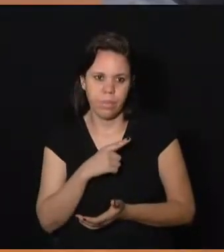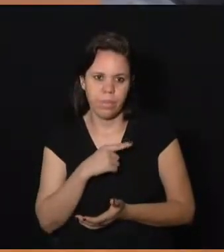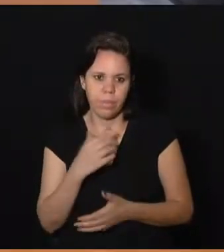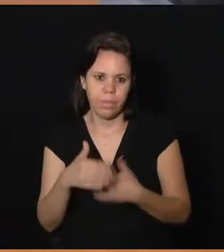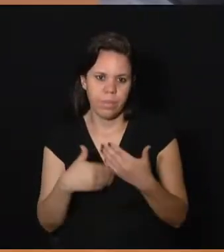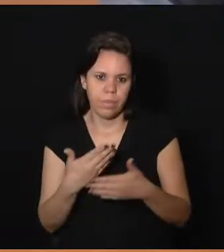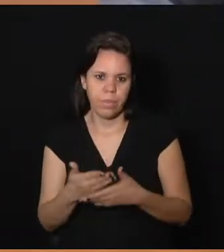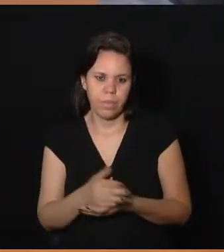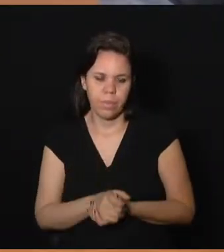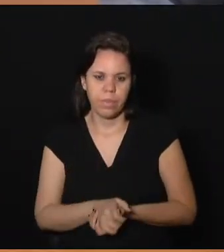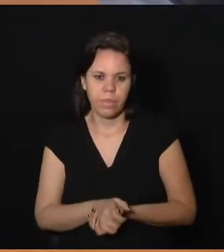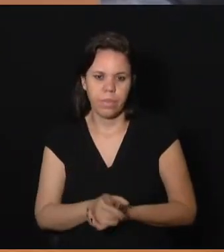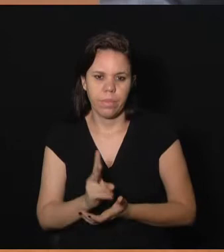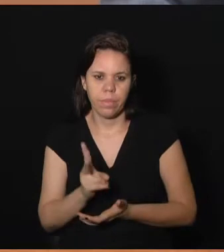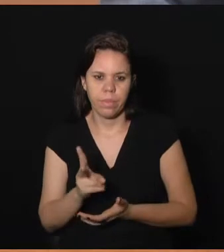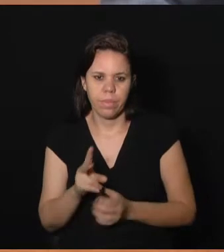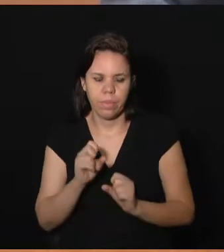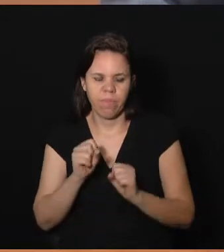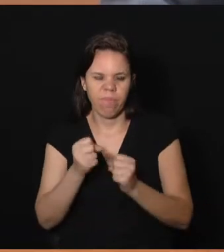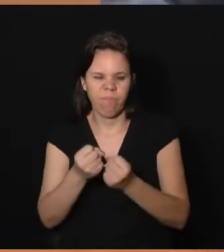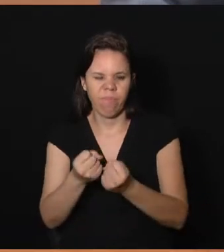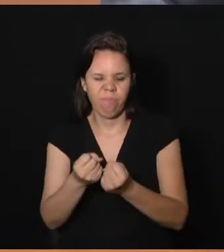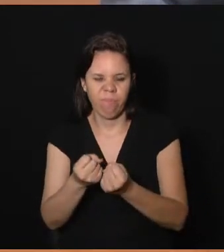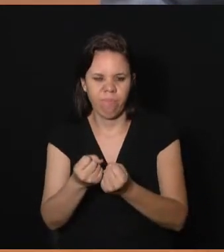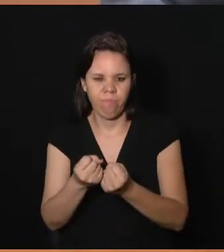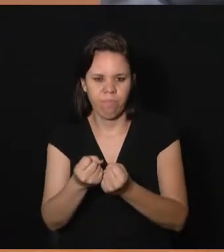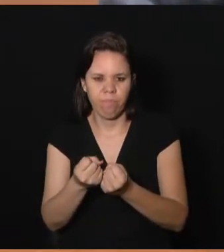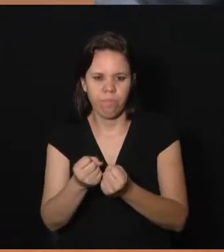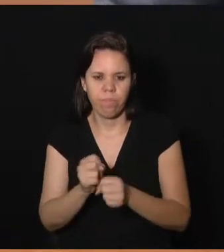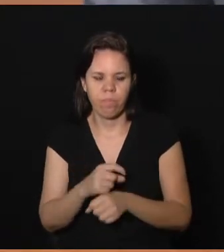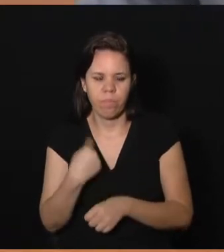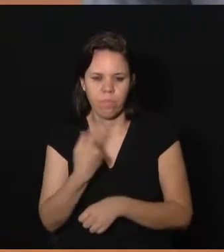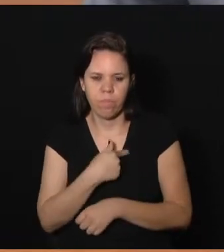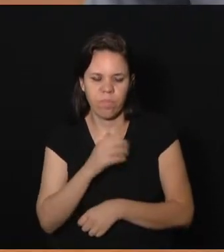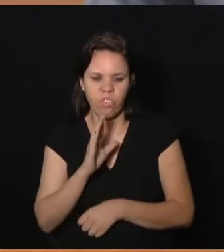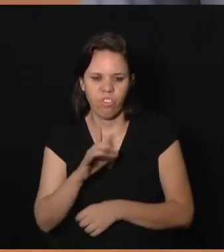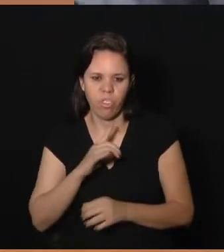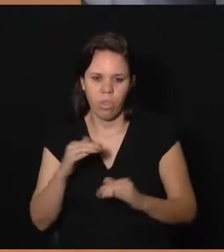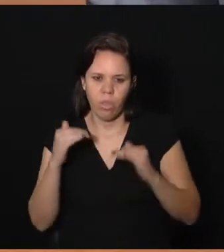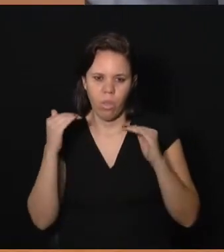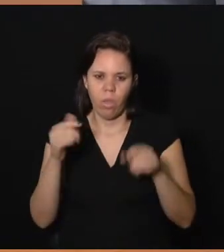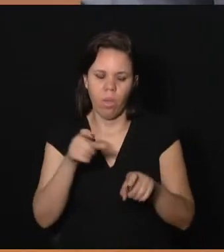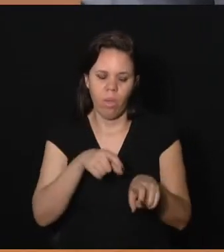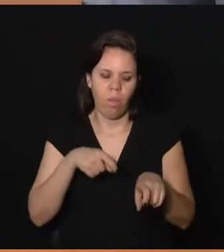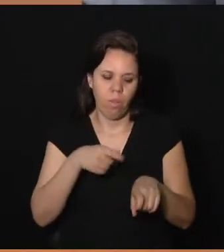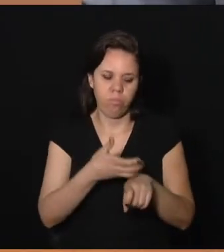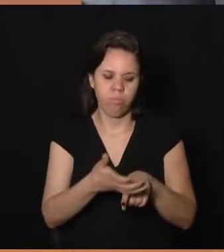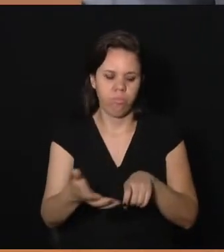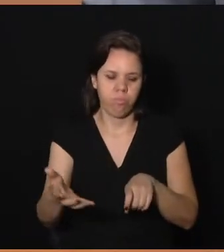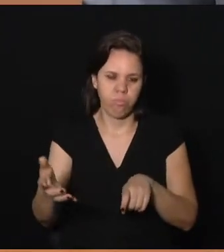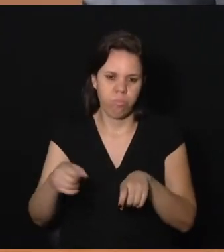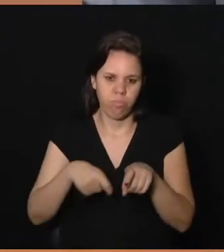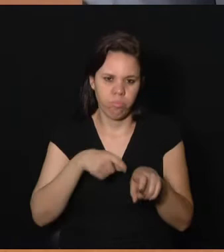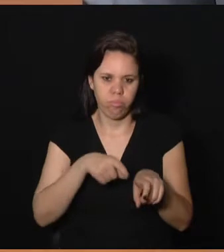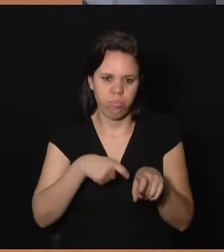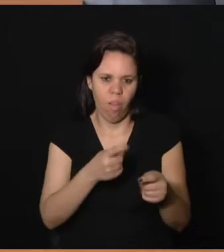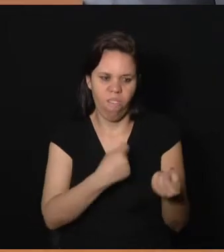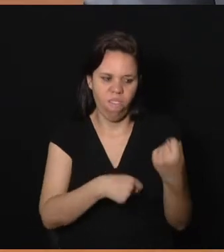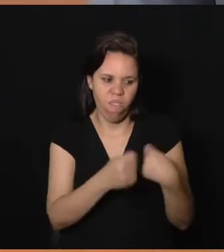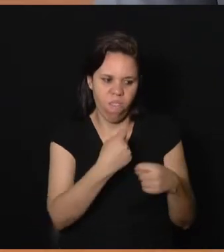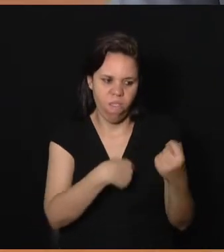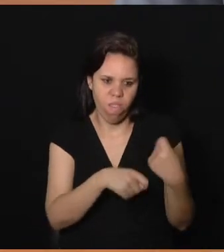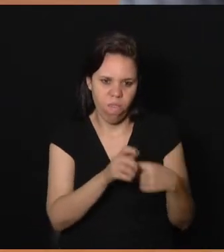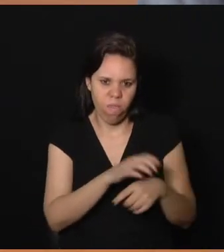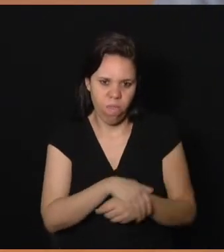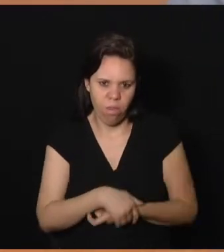vez mais fortalecer os aspectos que nós já somos fortes, como o agronegócio, não tenha dúvida. E o agronegócio, por mais